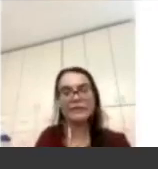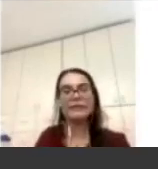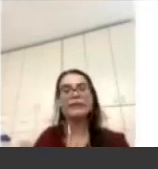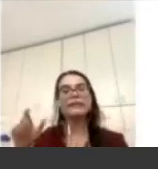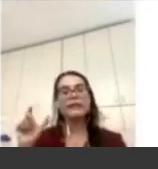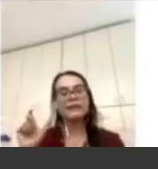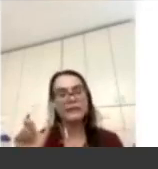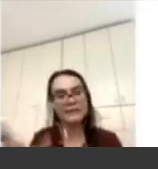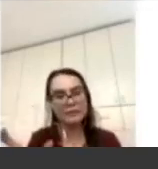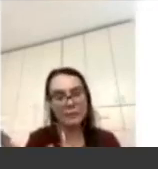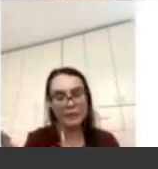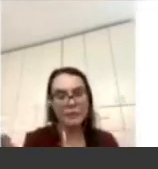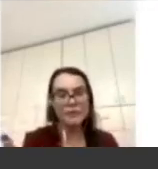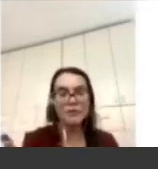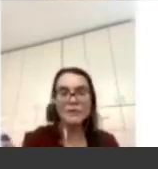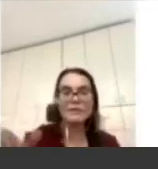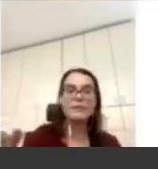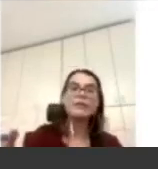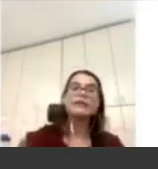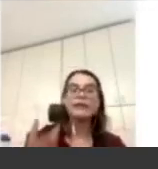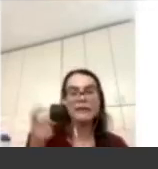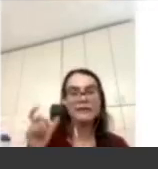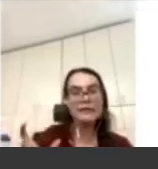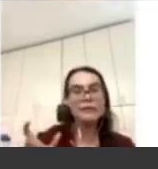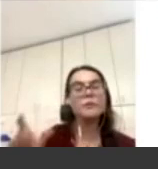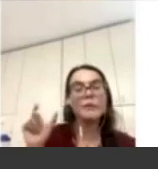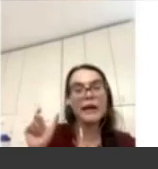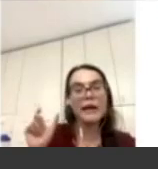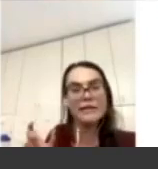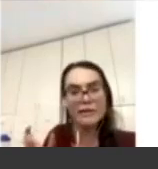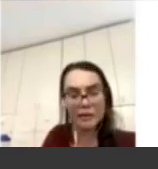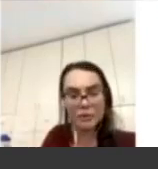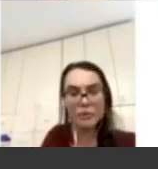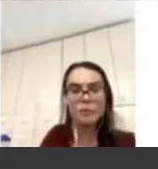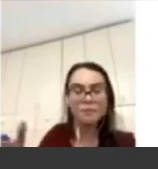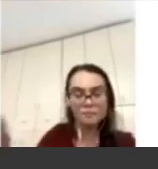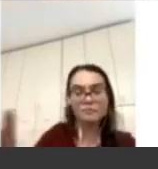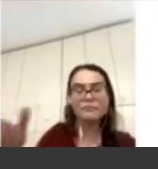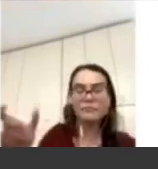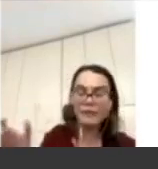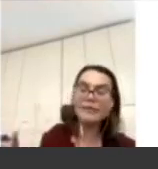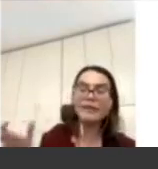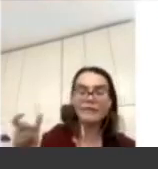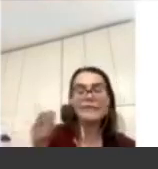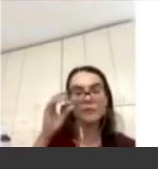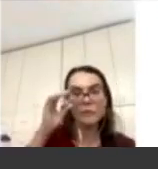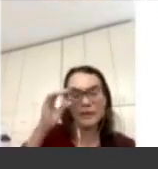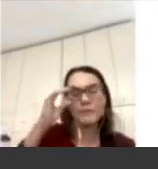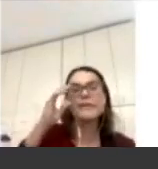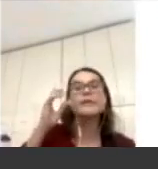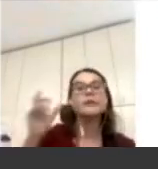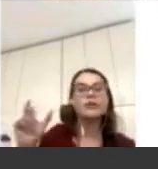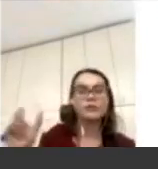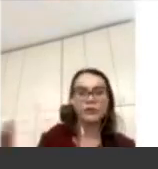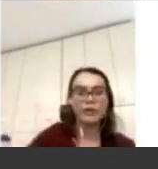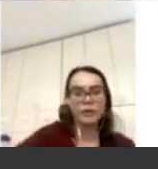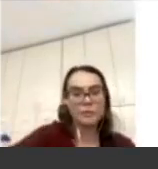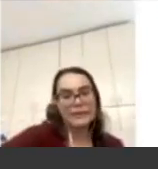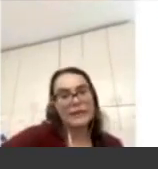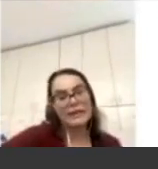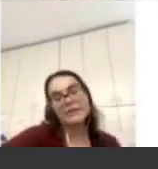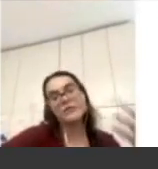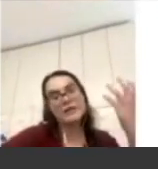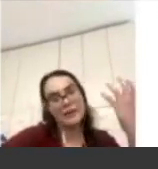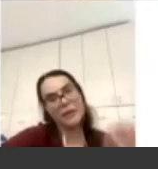Covid Santa Catarina, tem a versão do PAC Covid Brasil, tem a versão do PAC Brasil Adulto e tem a versão do PAC Brasil